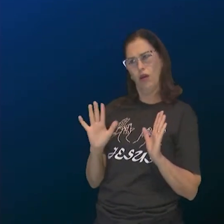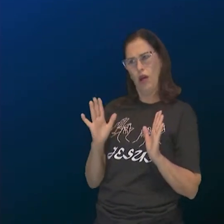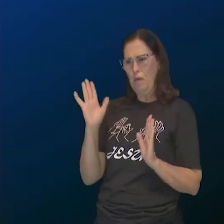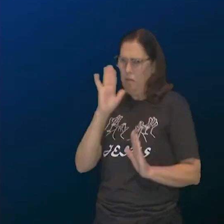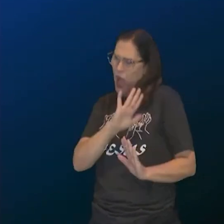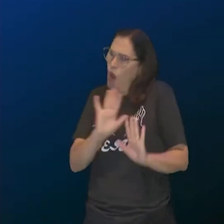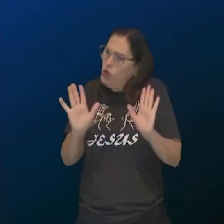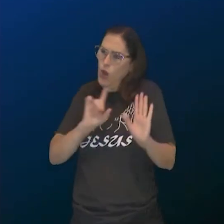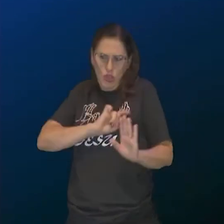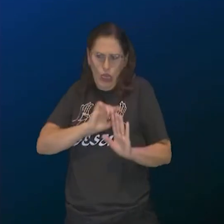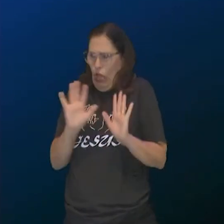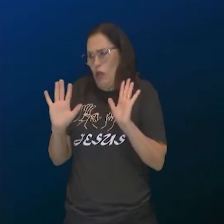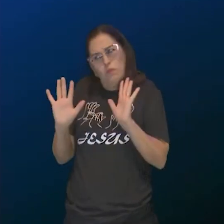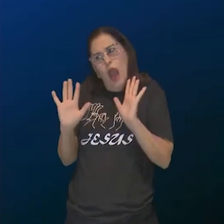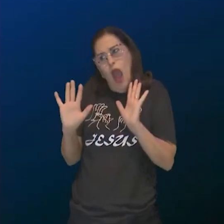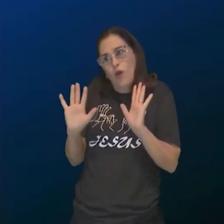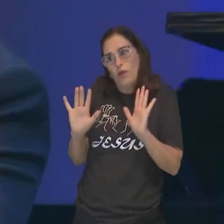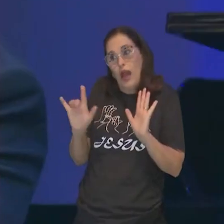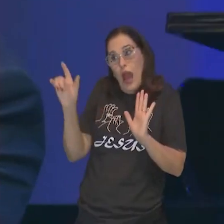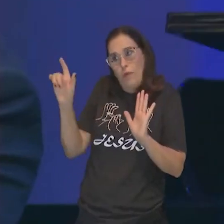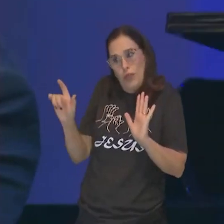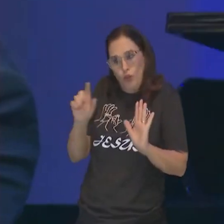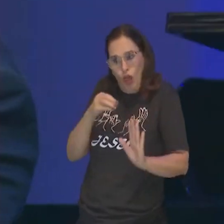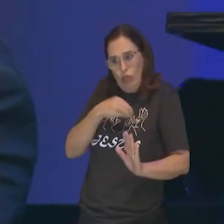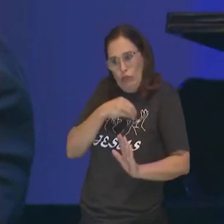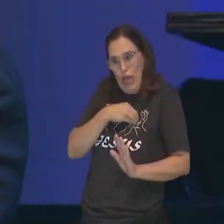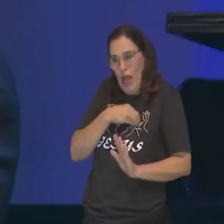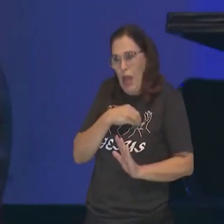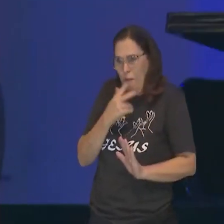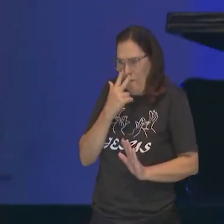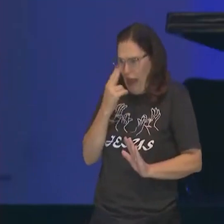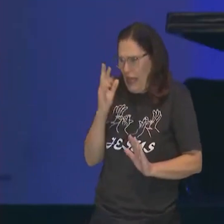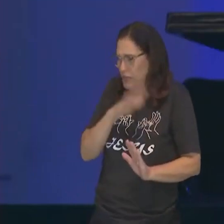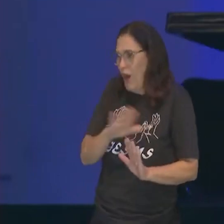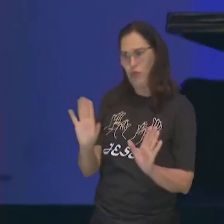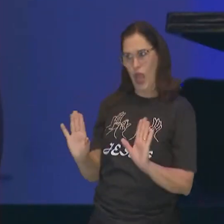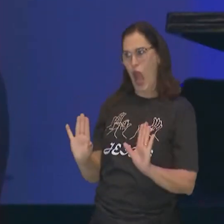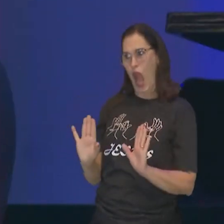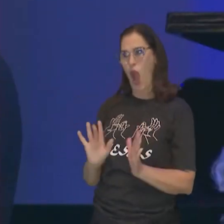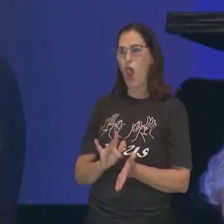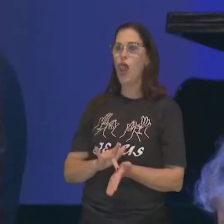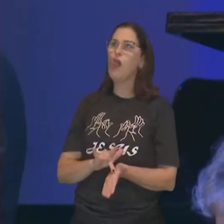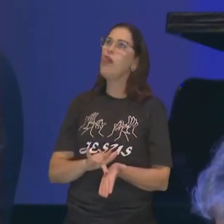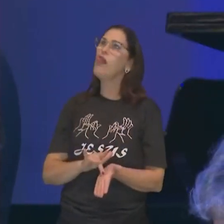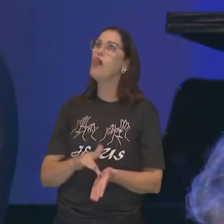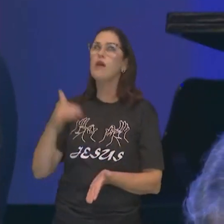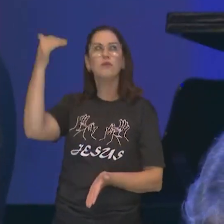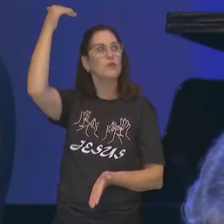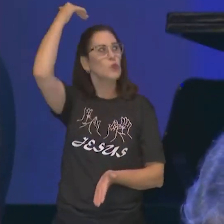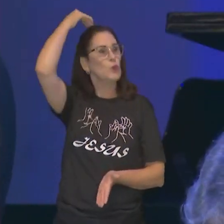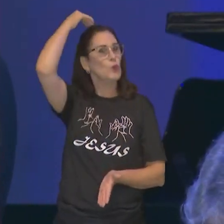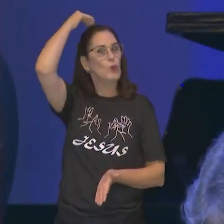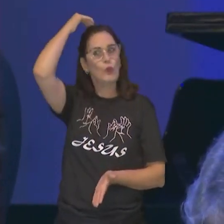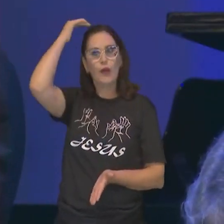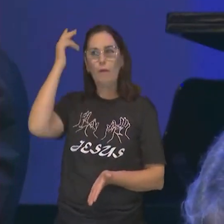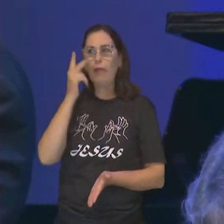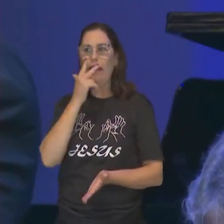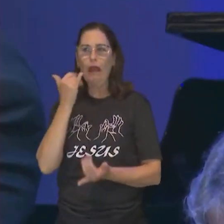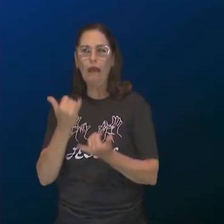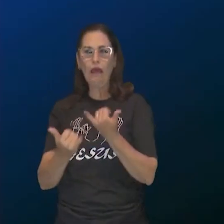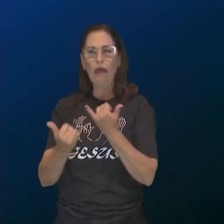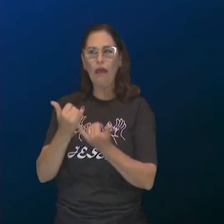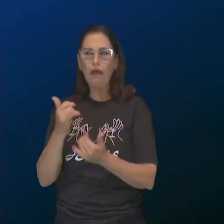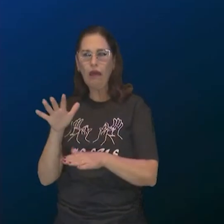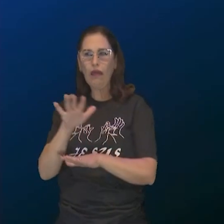mal. Quem peca não quer que as coisas pareçam mal aos olhos dos outros. Pois a